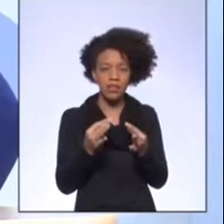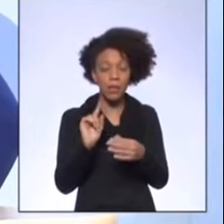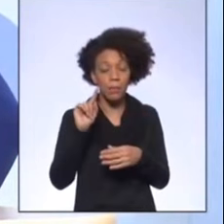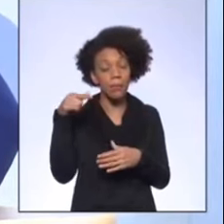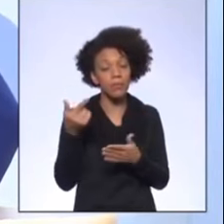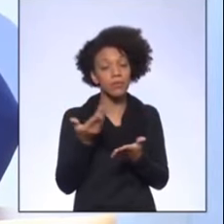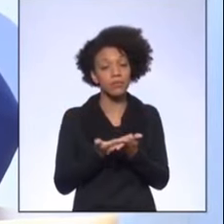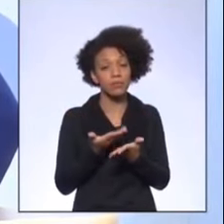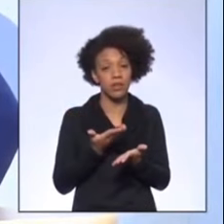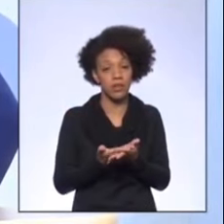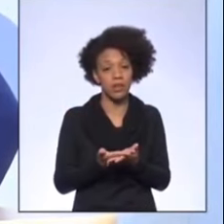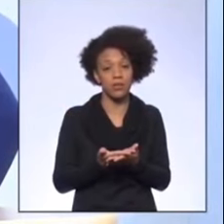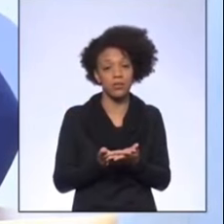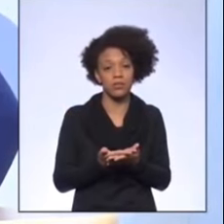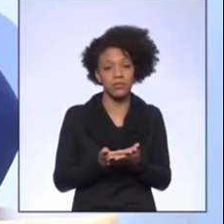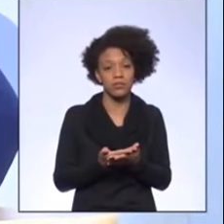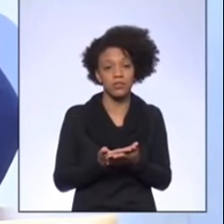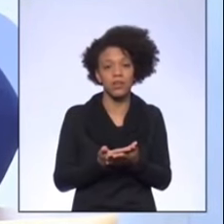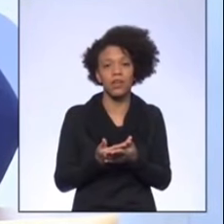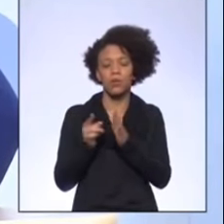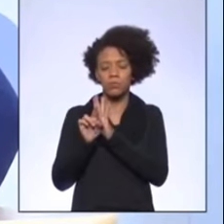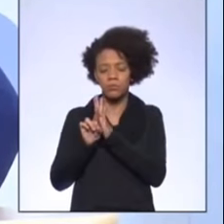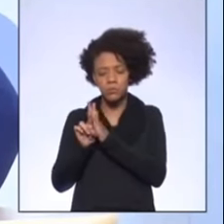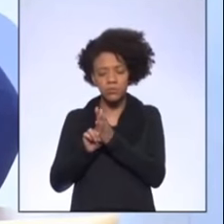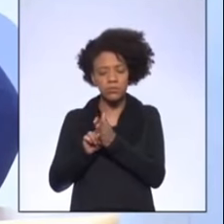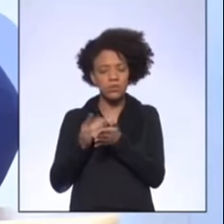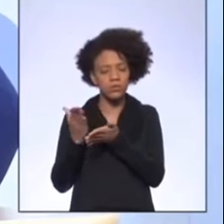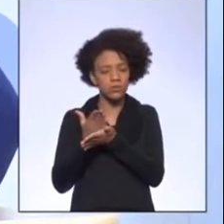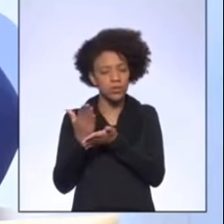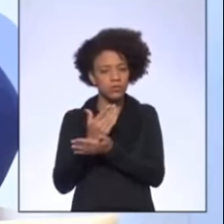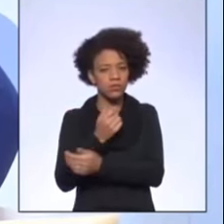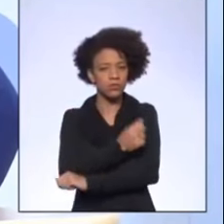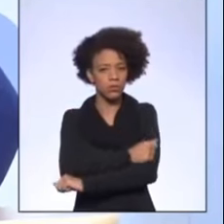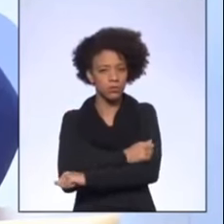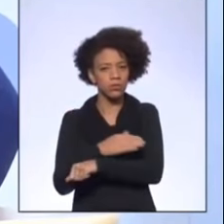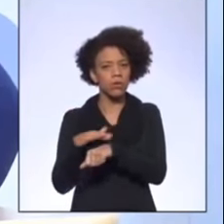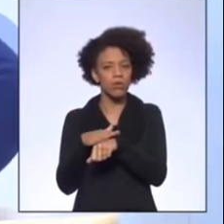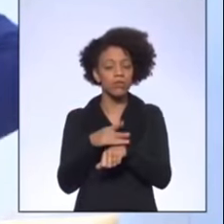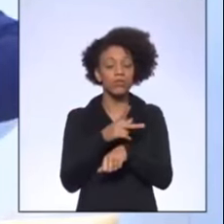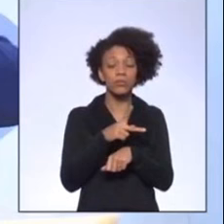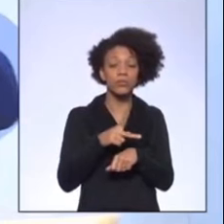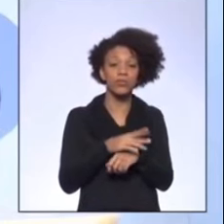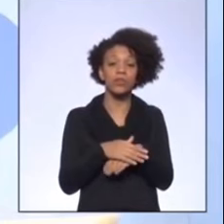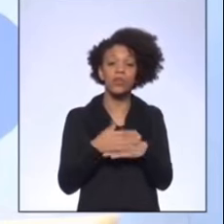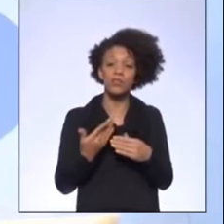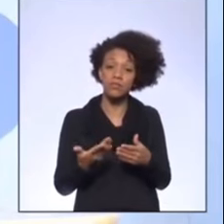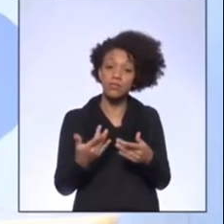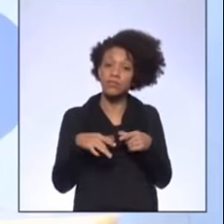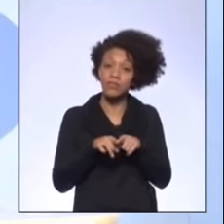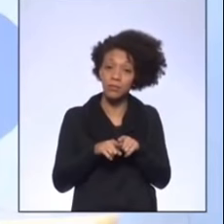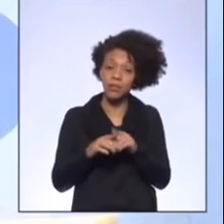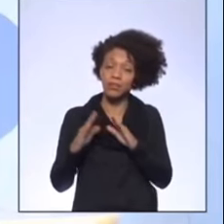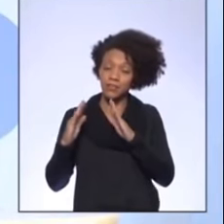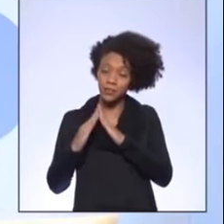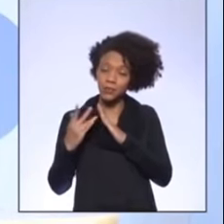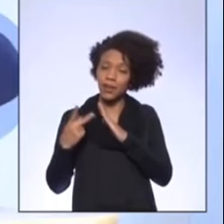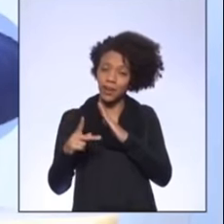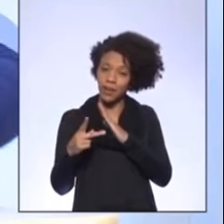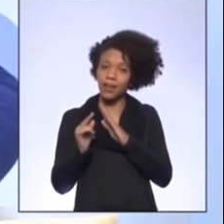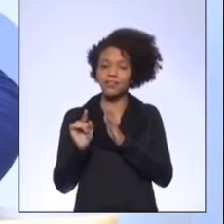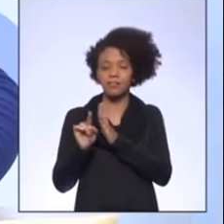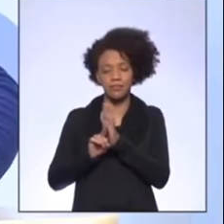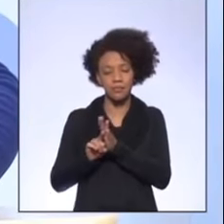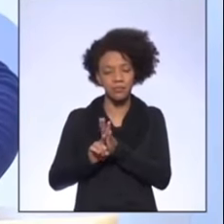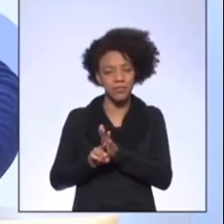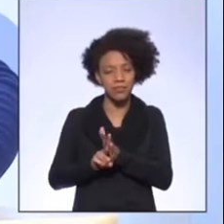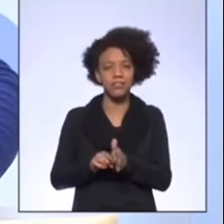próxima aula, consultando aí o seu caderno do aluno, conversando com o seu professor e conversando aí em casa também, ou fazendo as